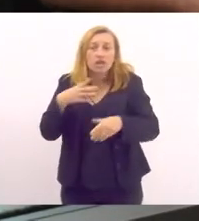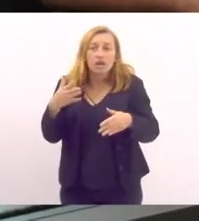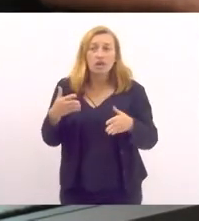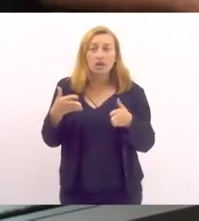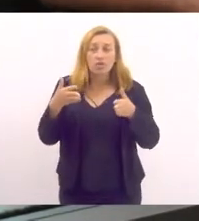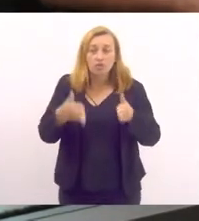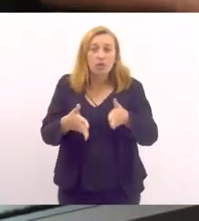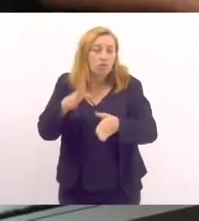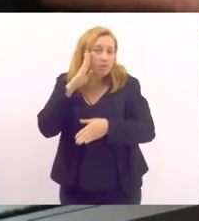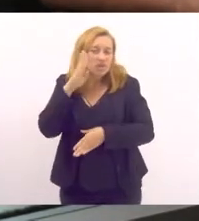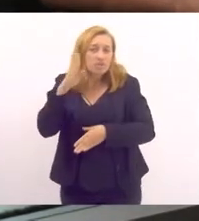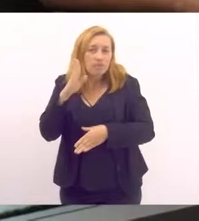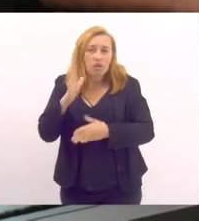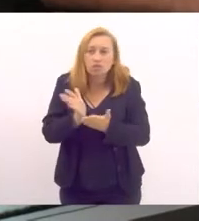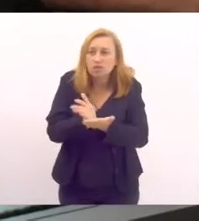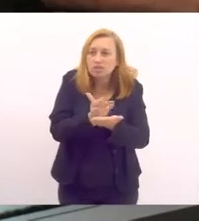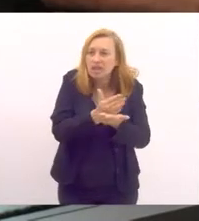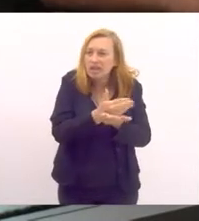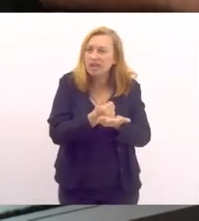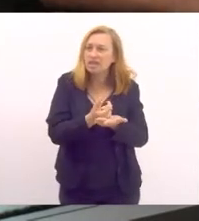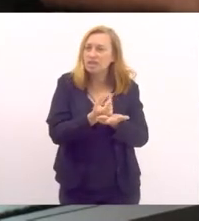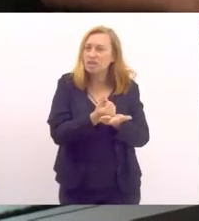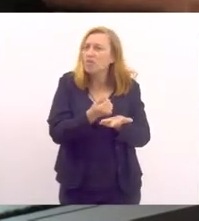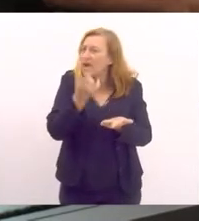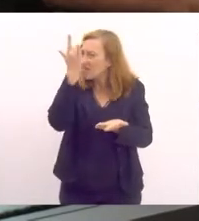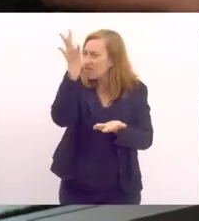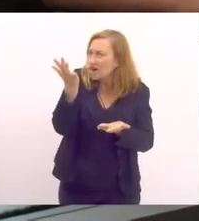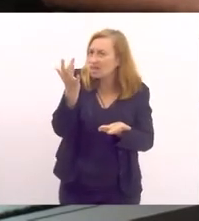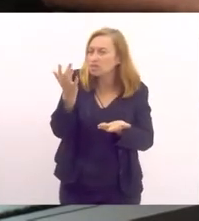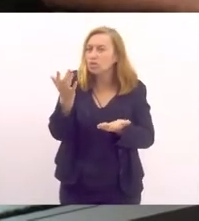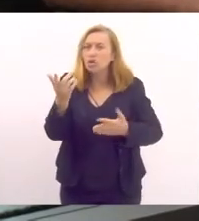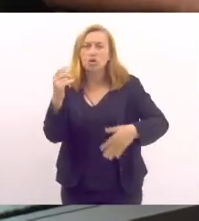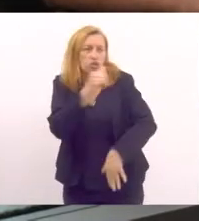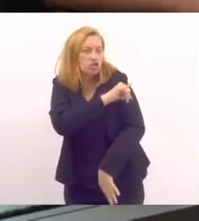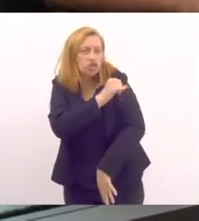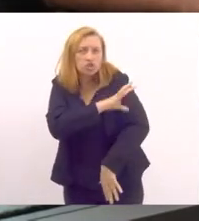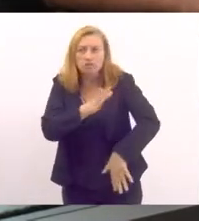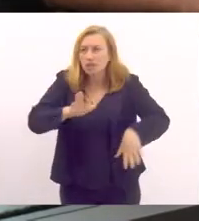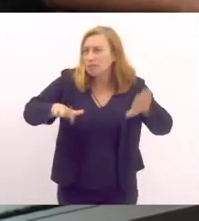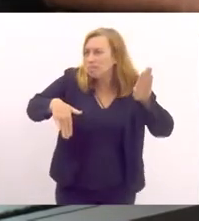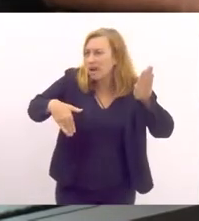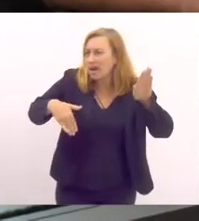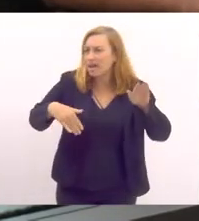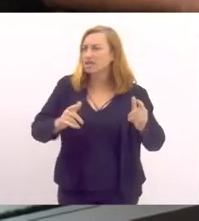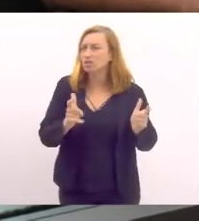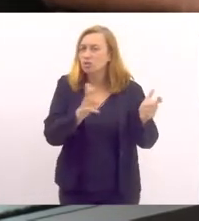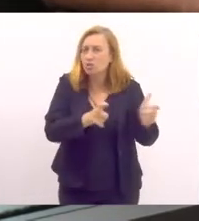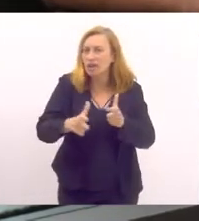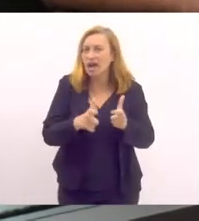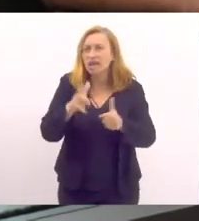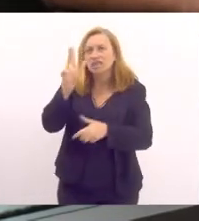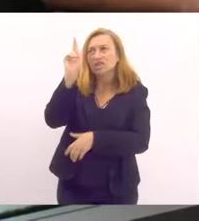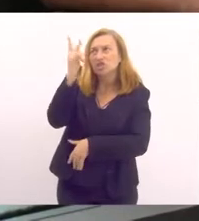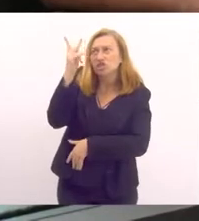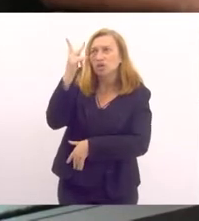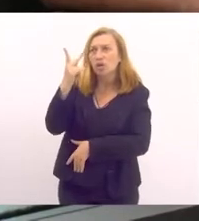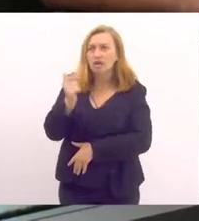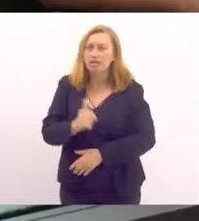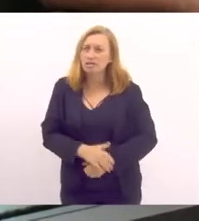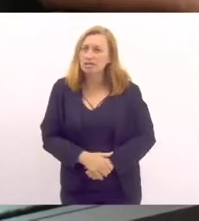arrecadação? E isso é fácil de ter. O Rio de Janeiro tem praias, tem monumentos históricos, temos